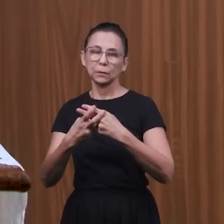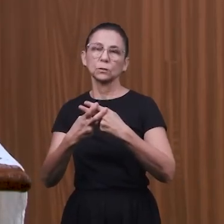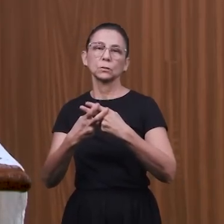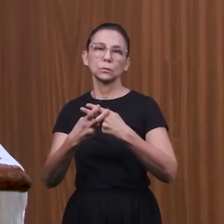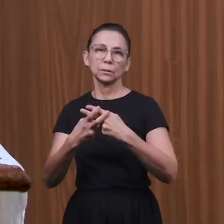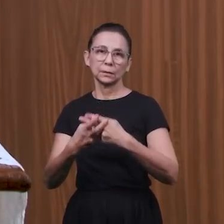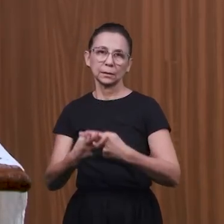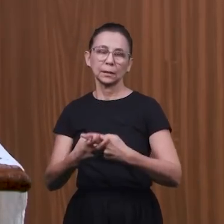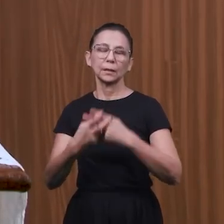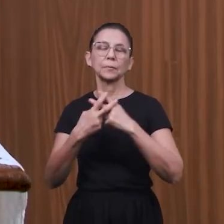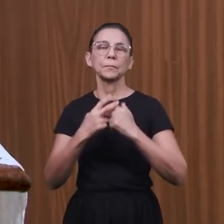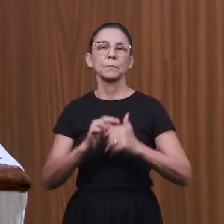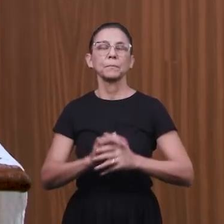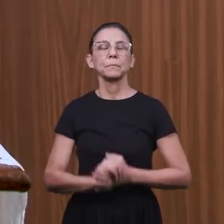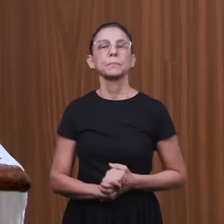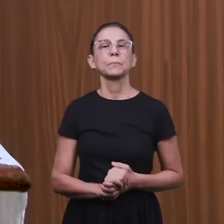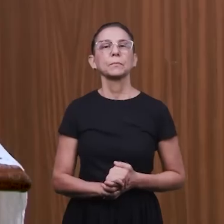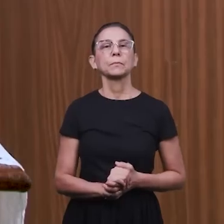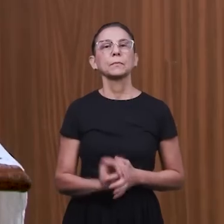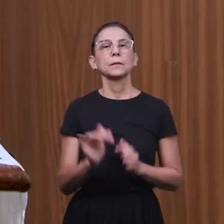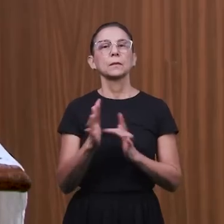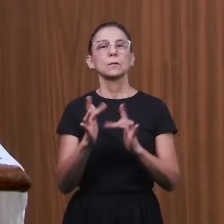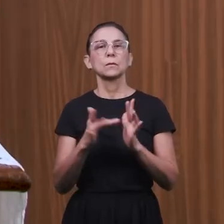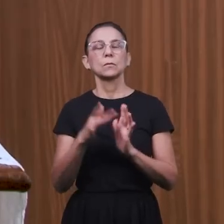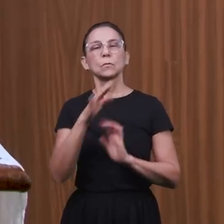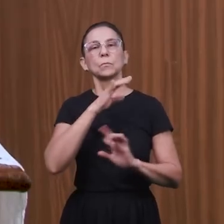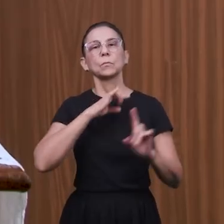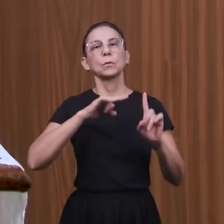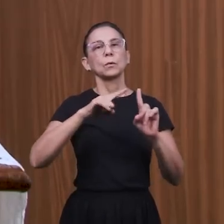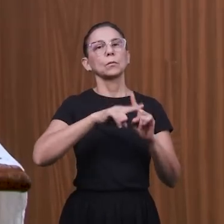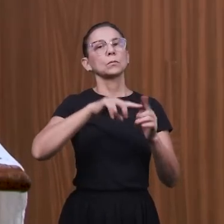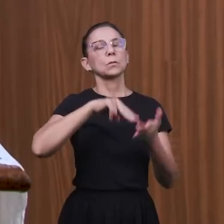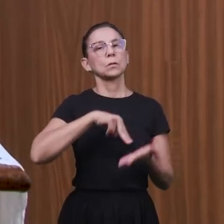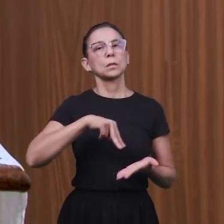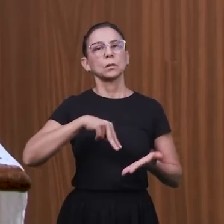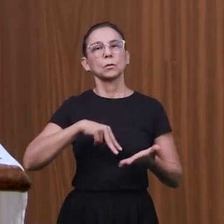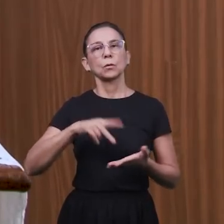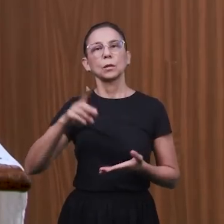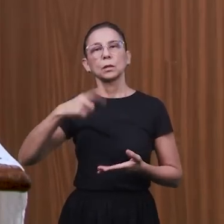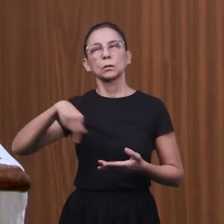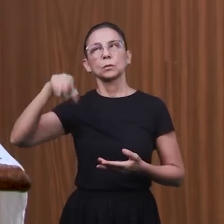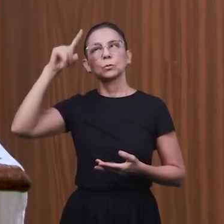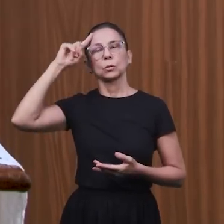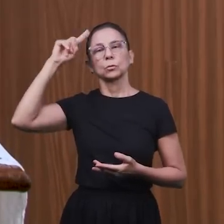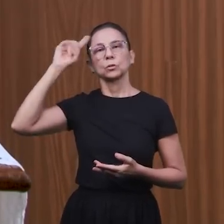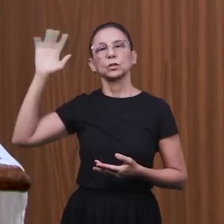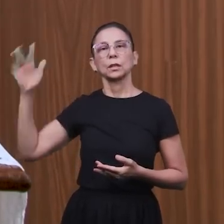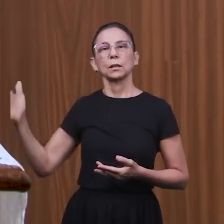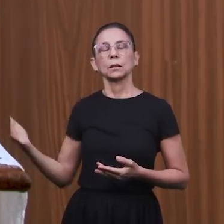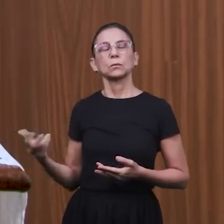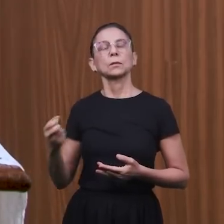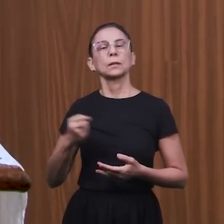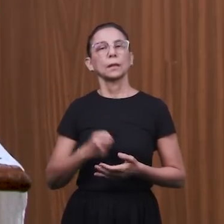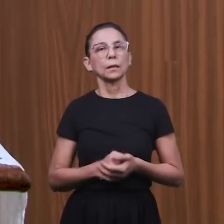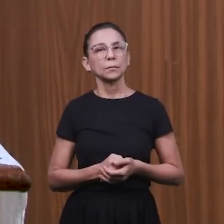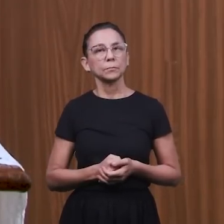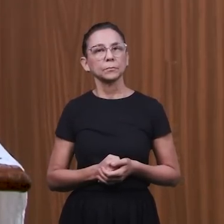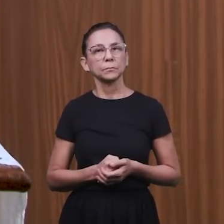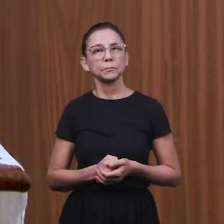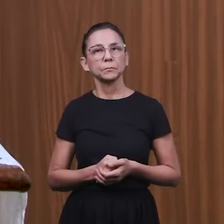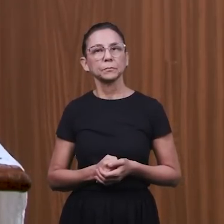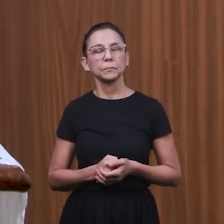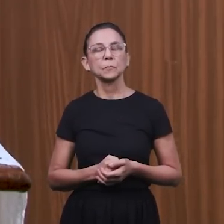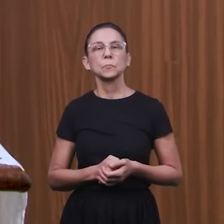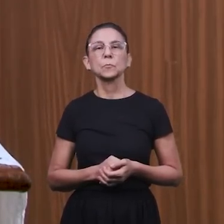honrado e é honrado todos os dias. É aquele que foi chamado como Zafenate Paneia, porque Salvador do